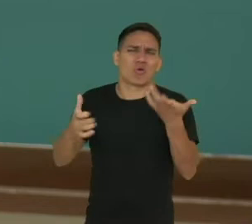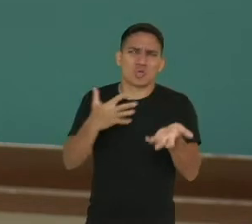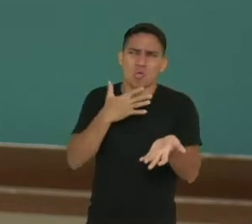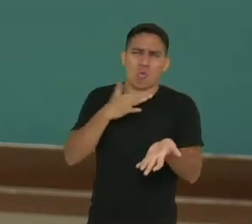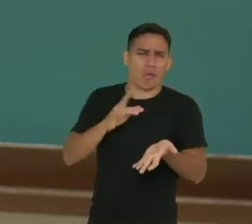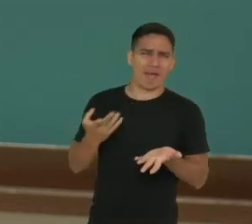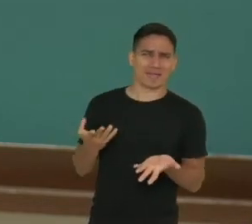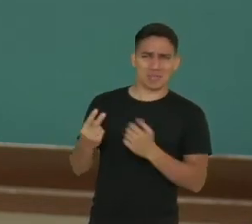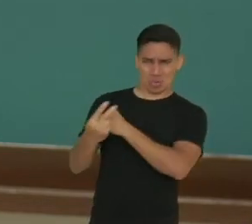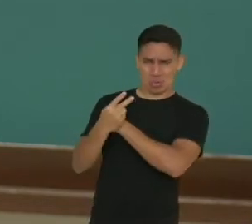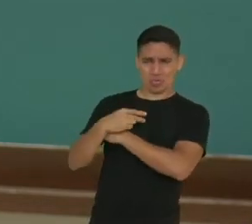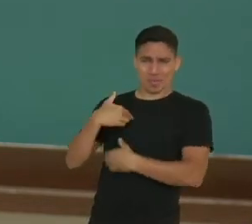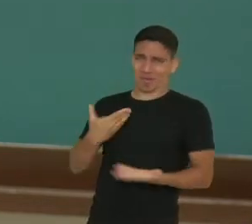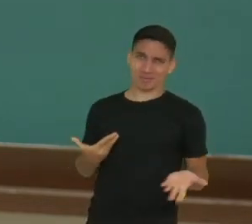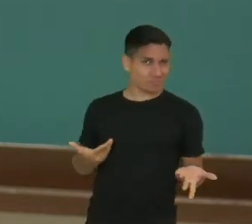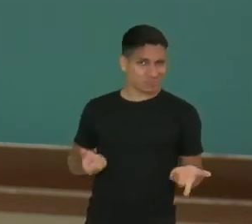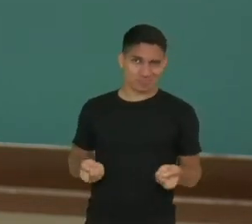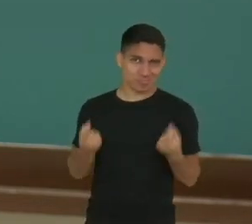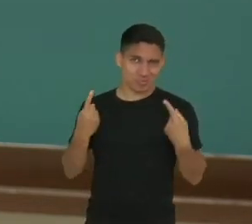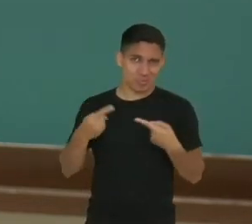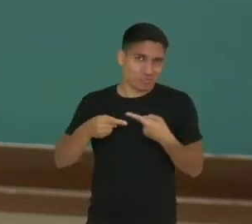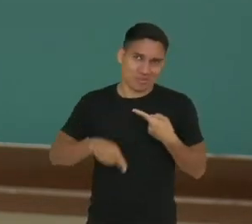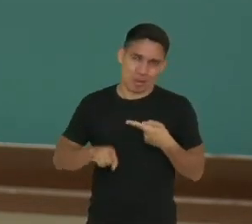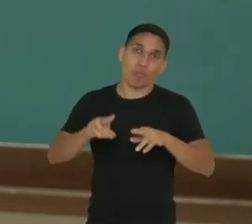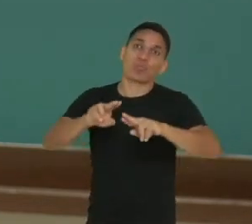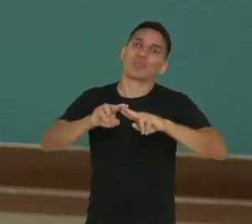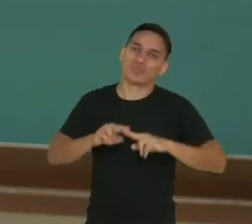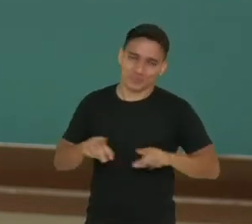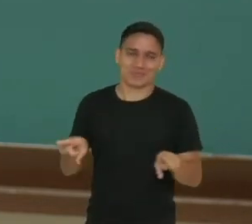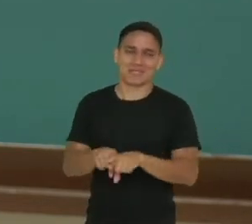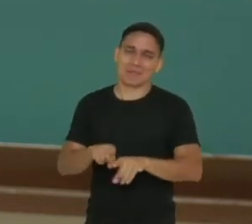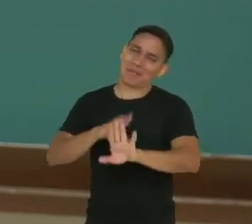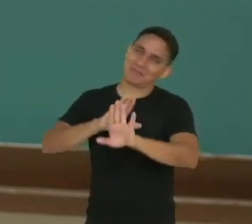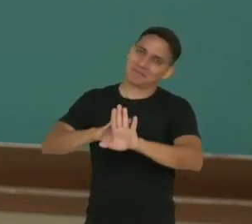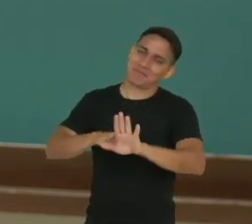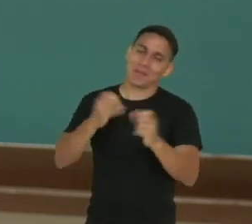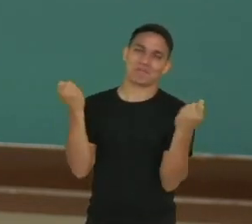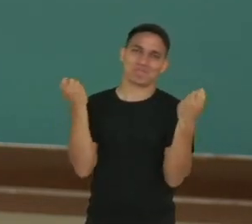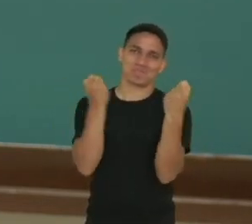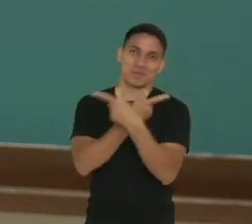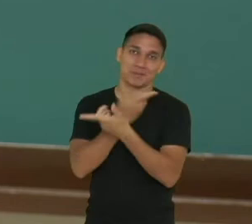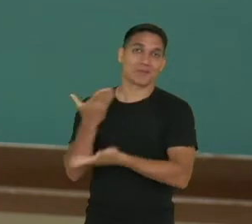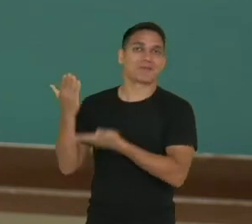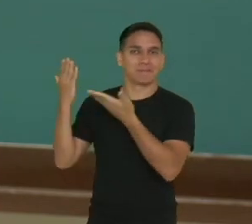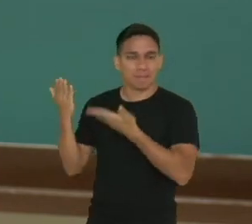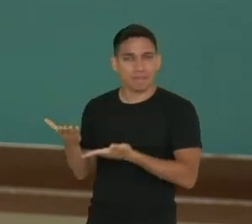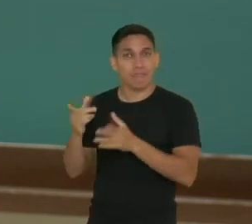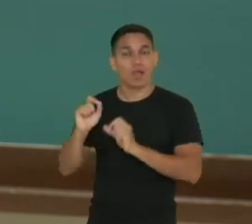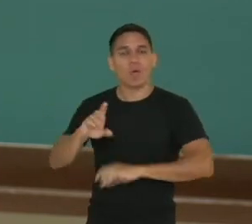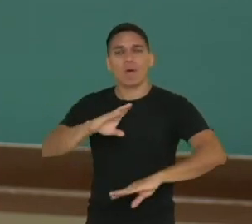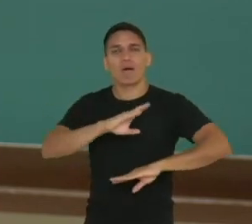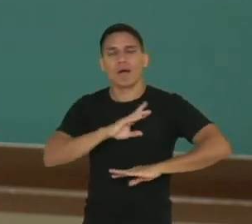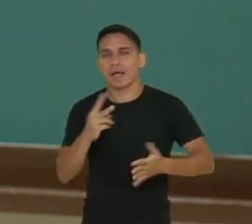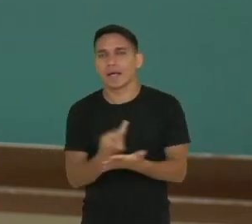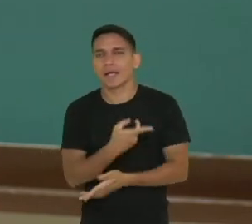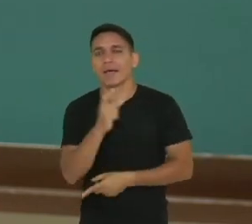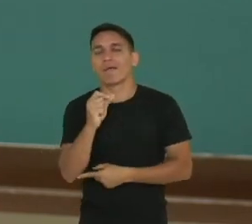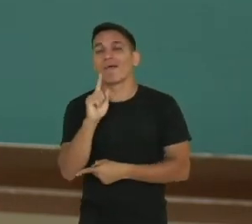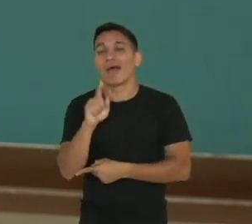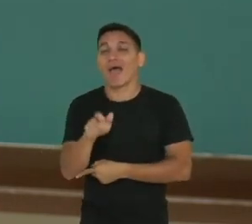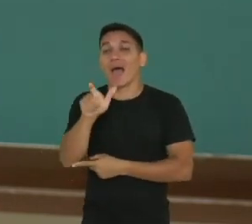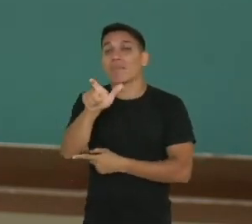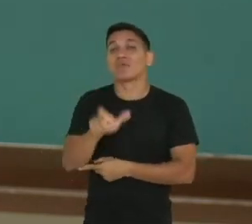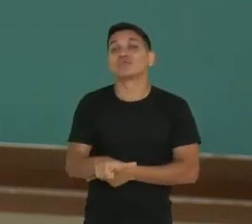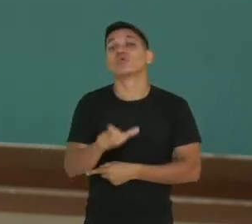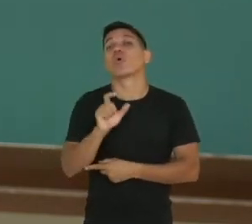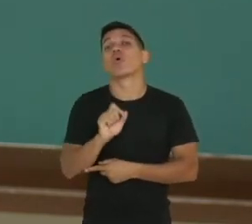pessoal? Então, isso acaba tornando engraçado também. E o fato ali de a pessoa ali pegar